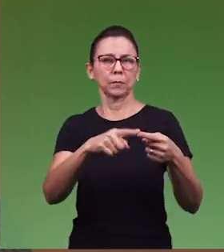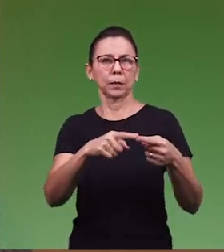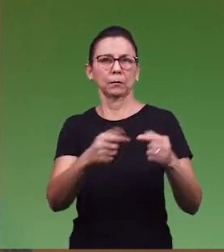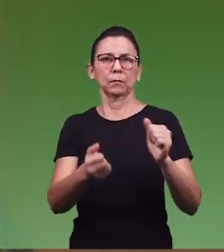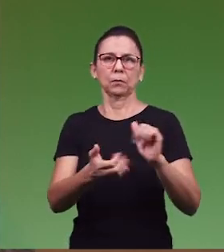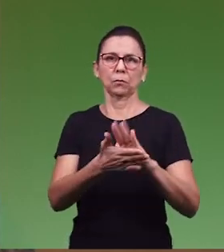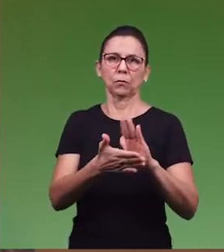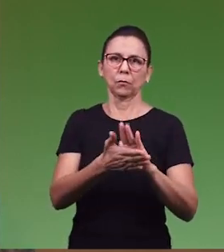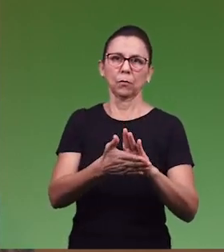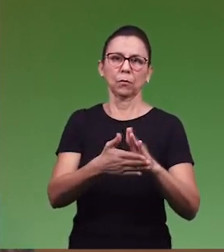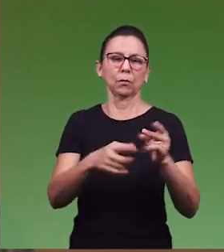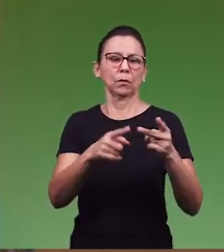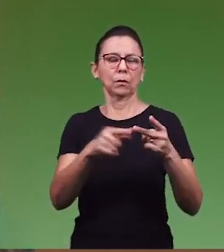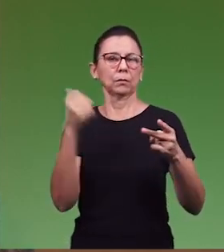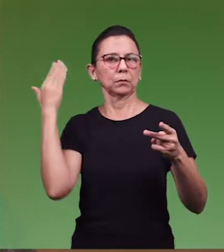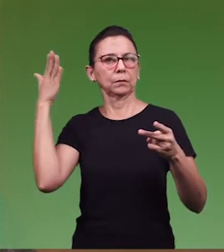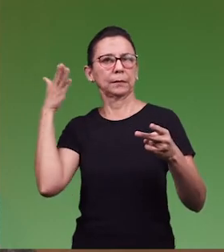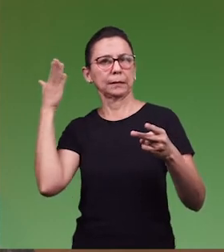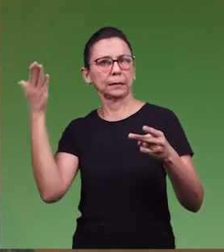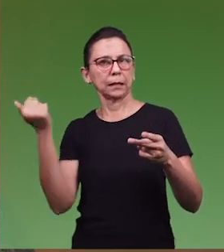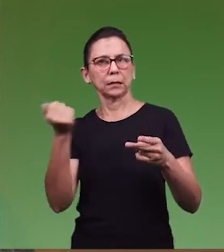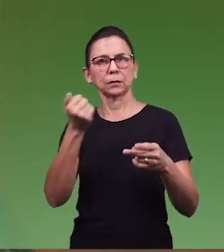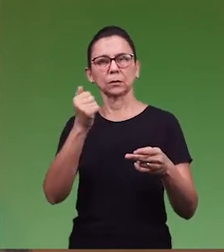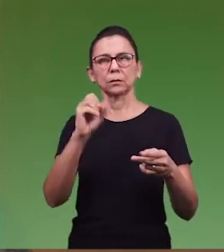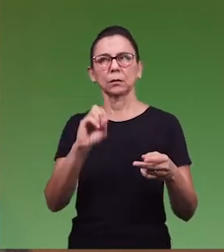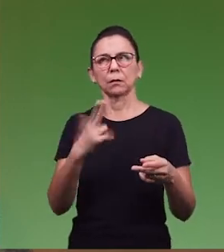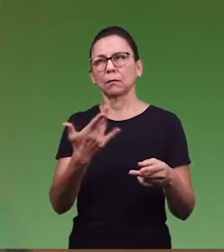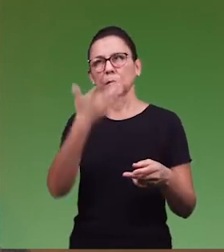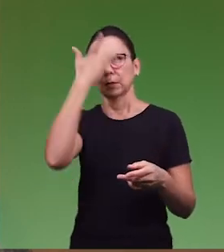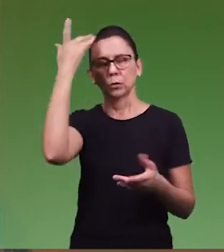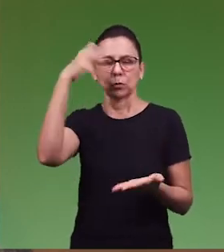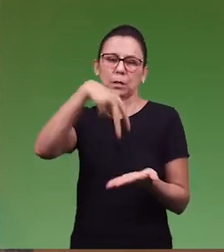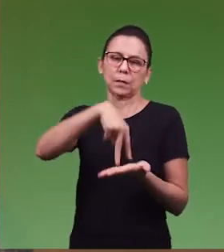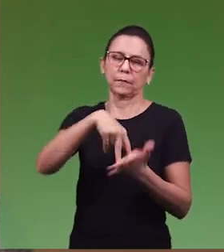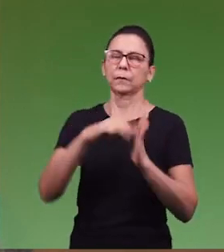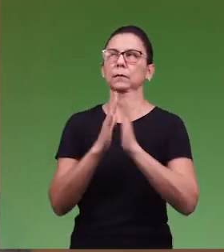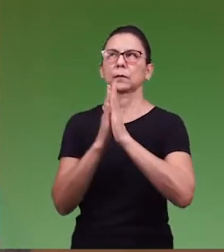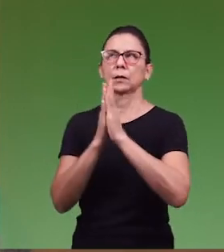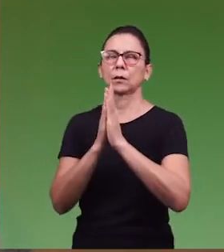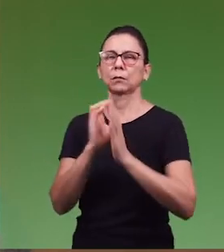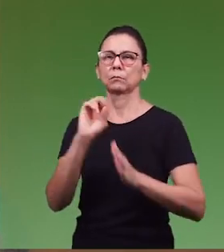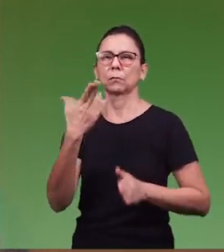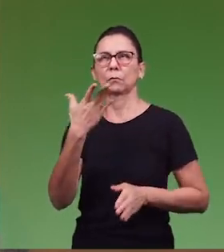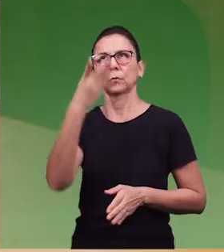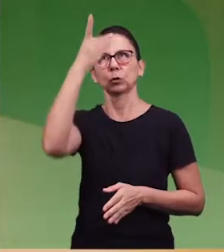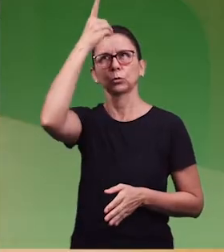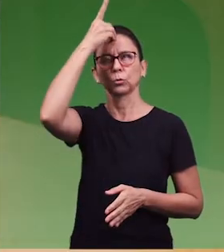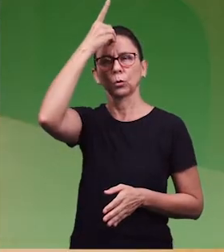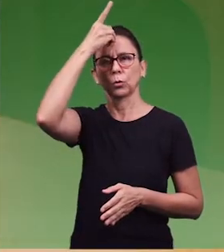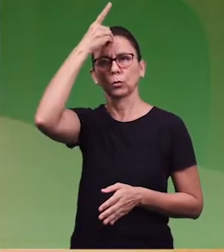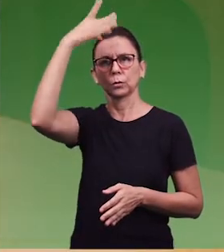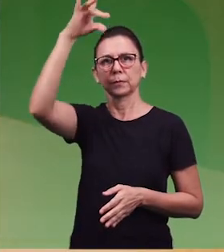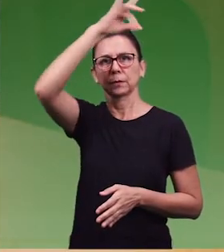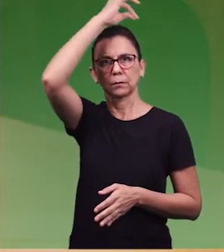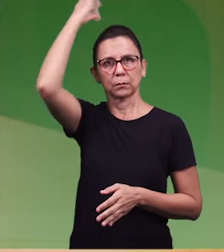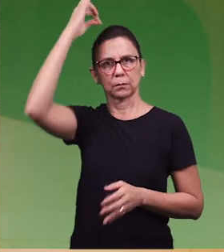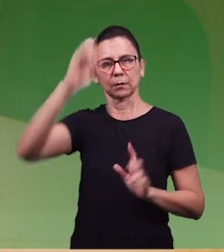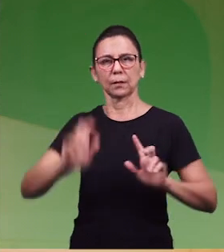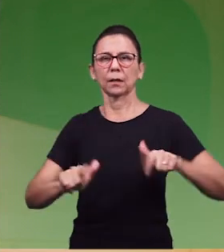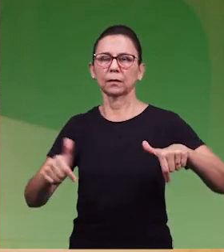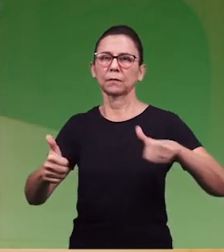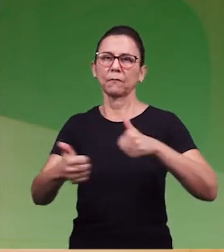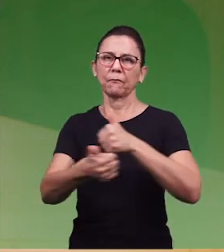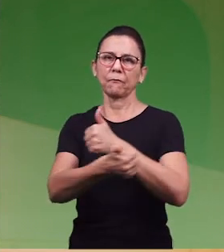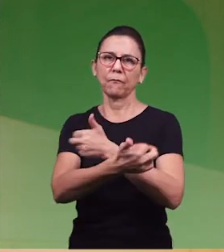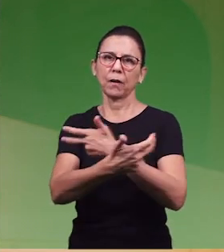durante a entrega de um dom espiritual. Por quê? Porque é a multiforme graça de Deus, ou